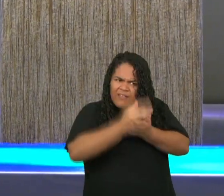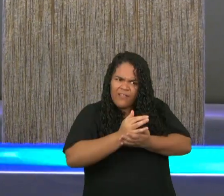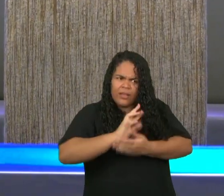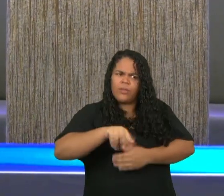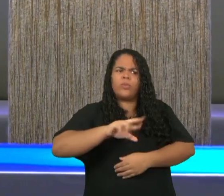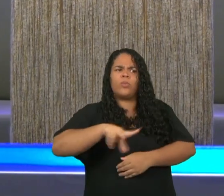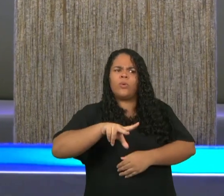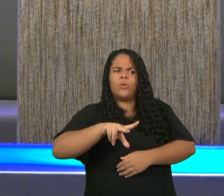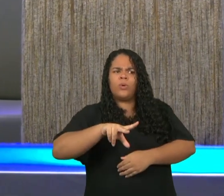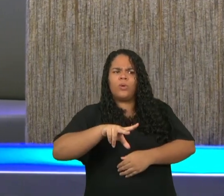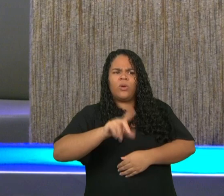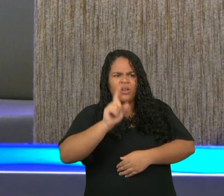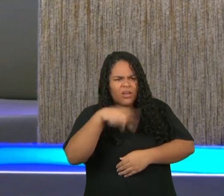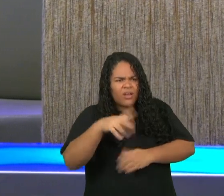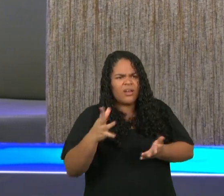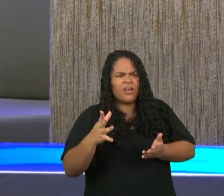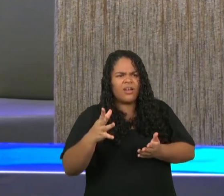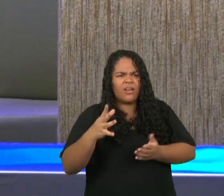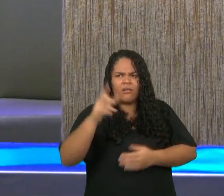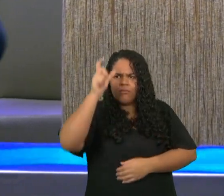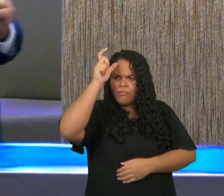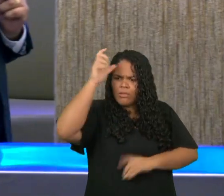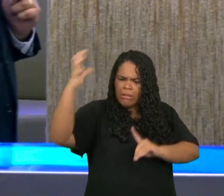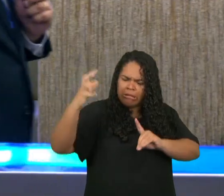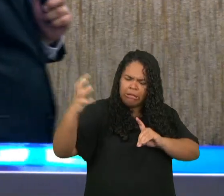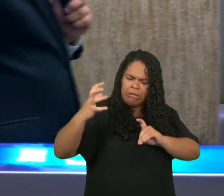Ele vai atacar o meu amor.